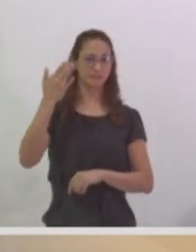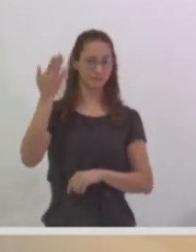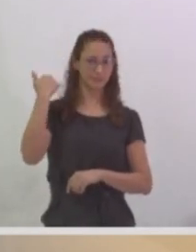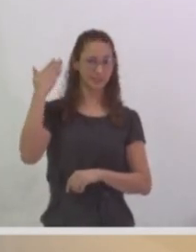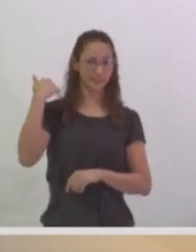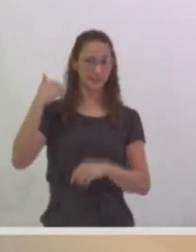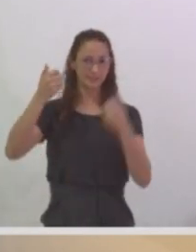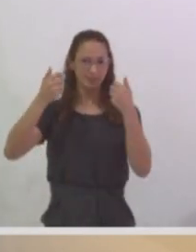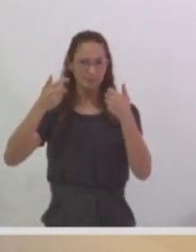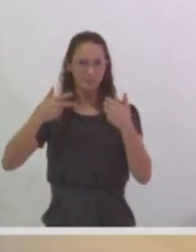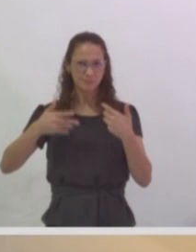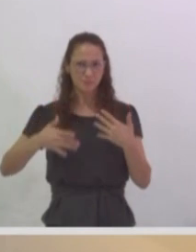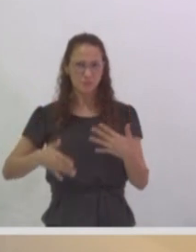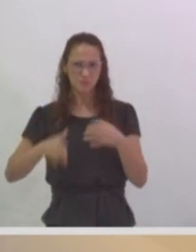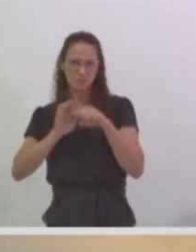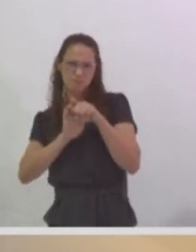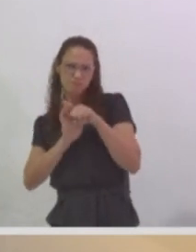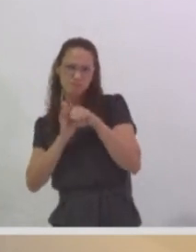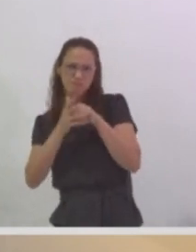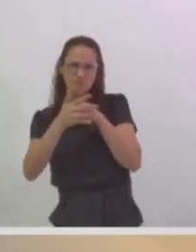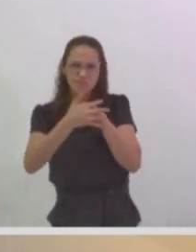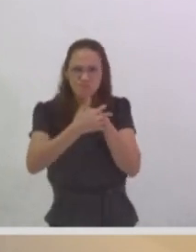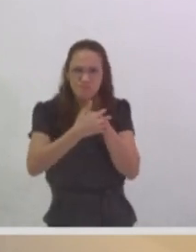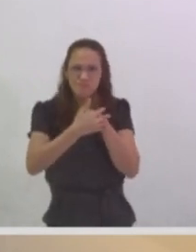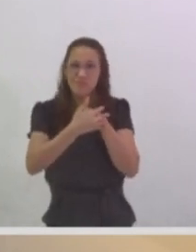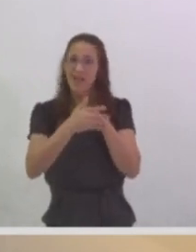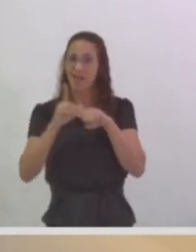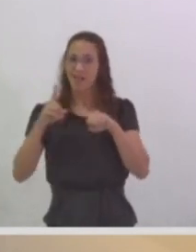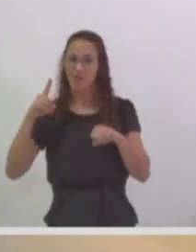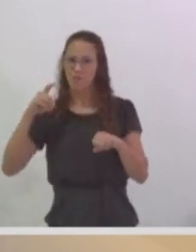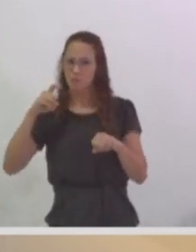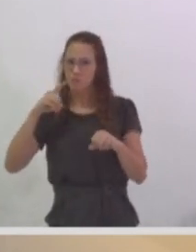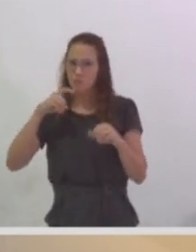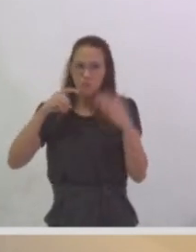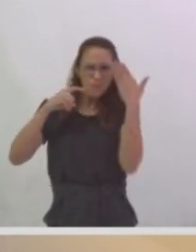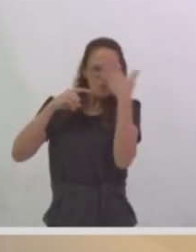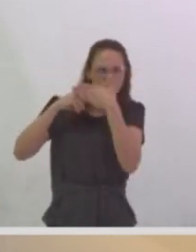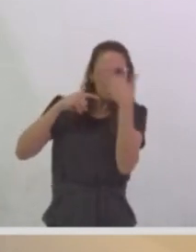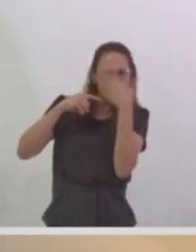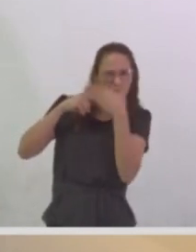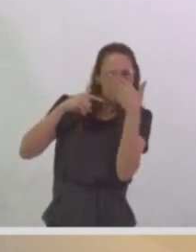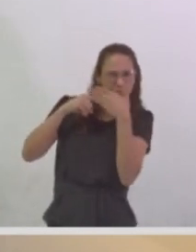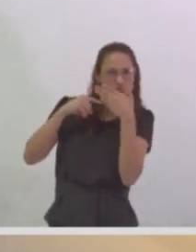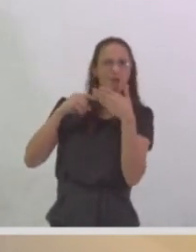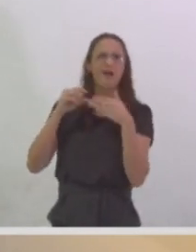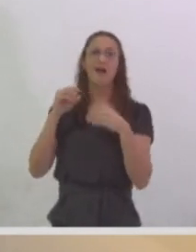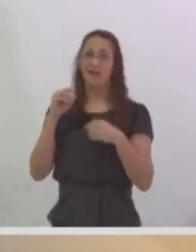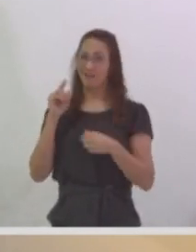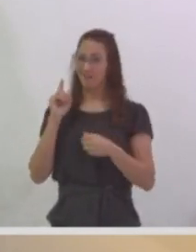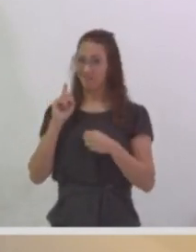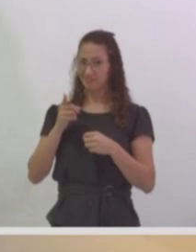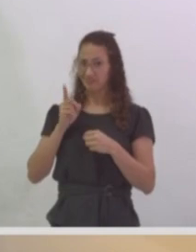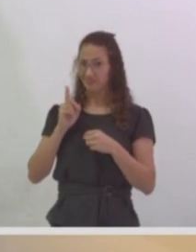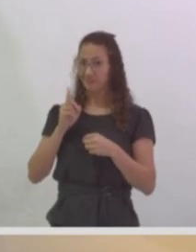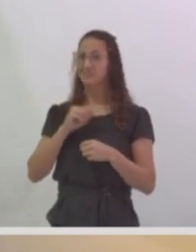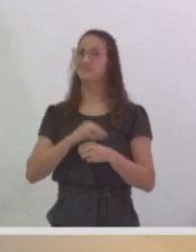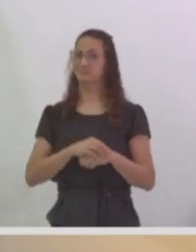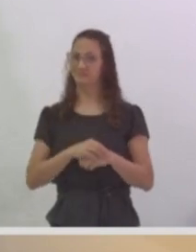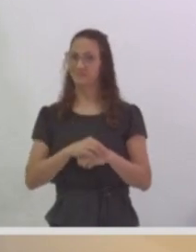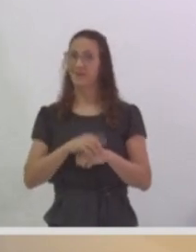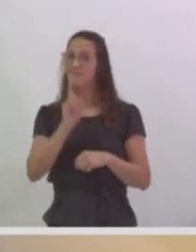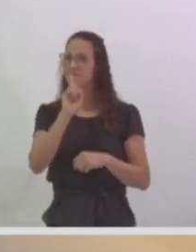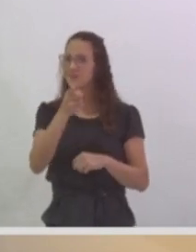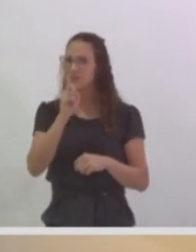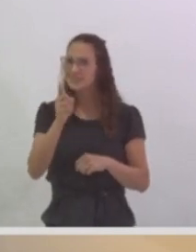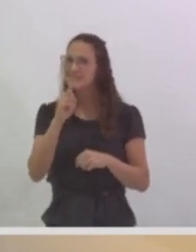coronavírus, aquele bichinho invisível? Então, a aula de hoje, vamos ver se vocês aprenderam mesmo e ficaram ligados,